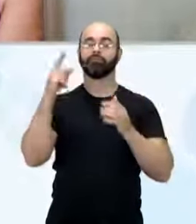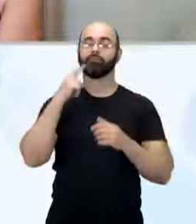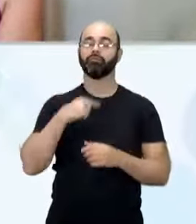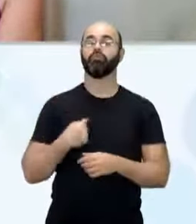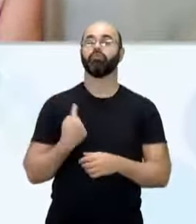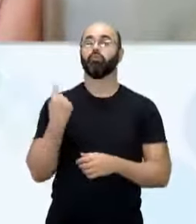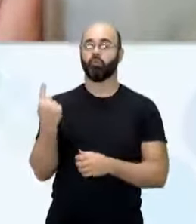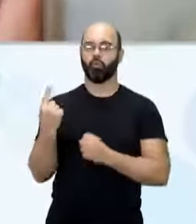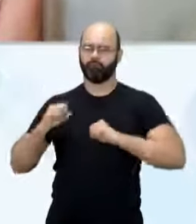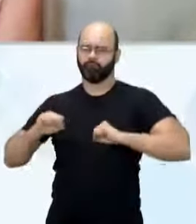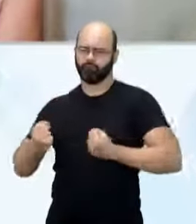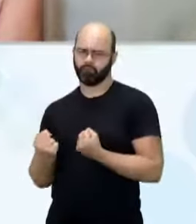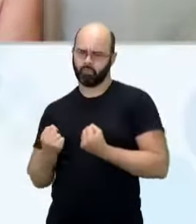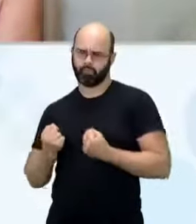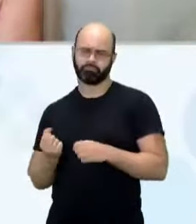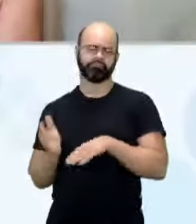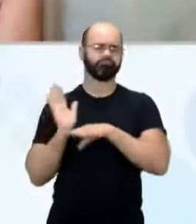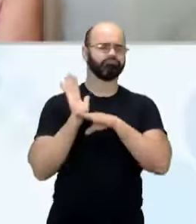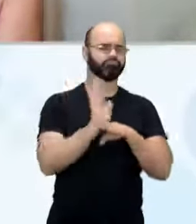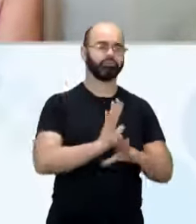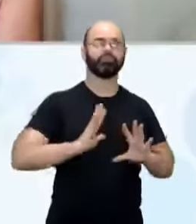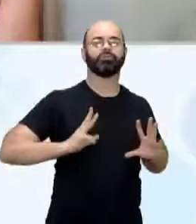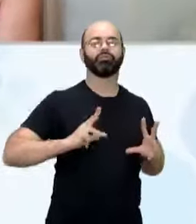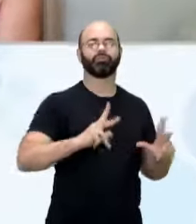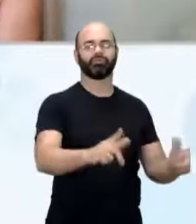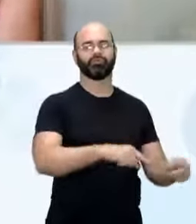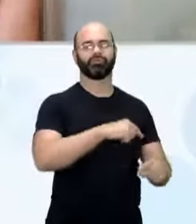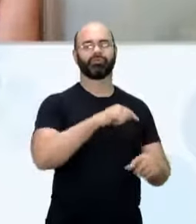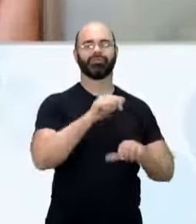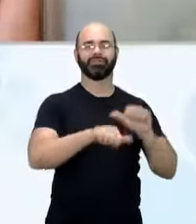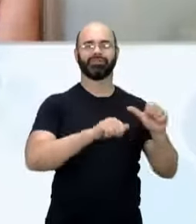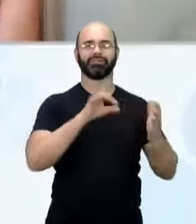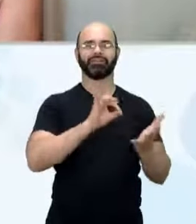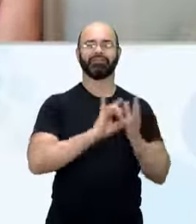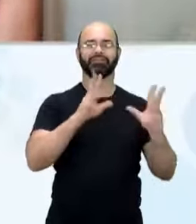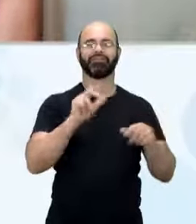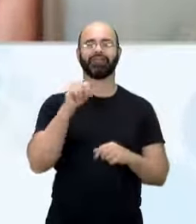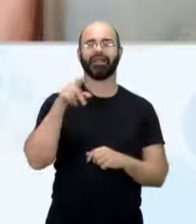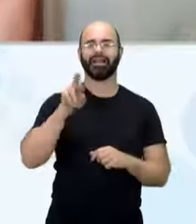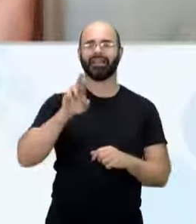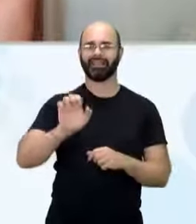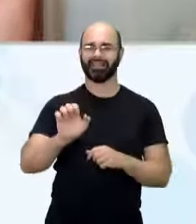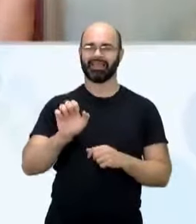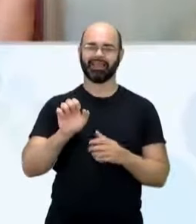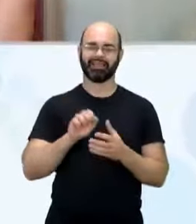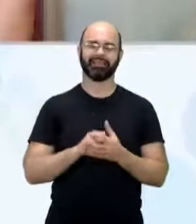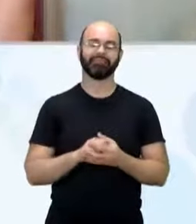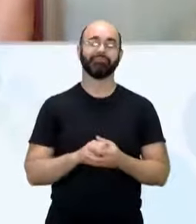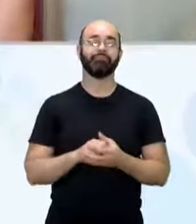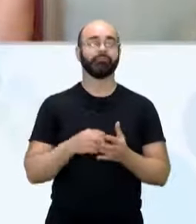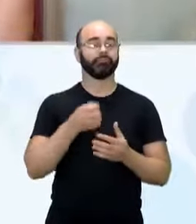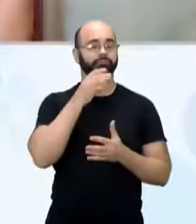um transforma a realidade de todos. Do nosso querido André Trigueiro. Que a gente possa